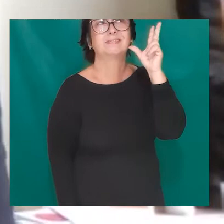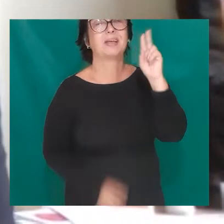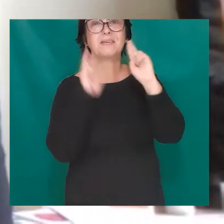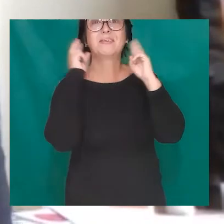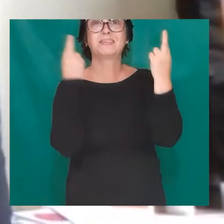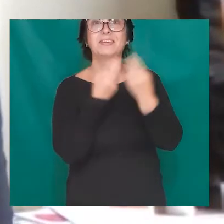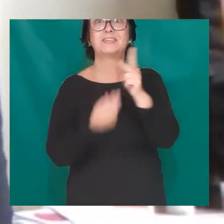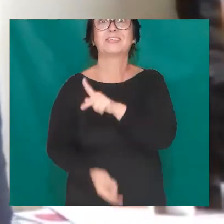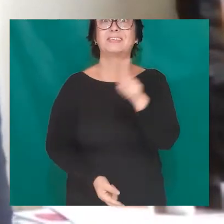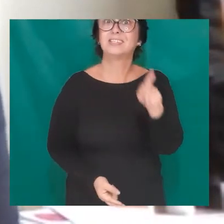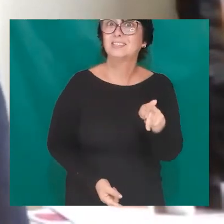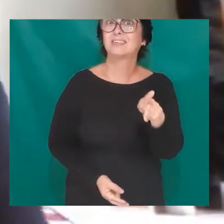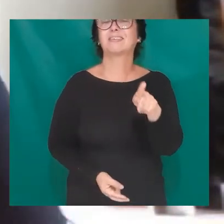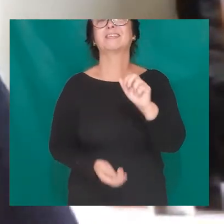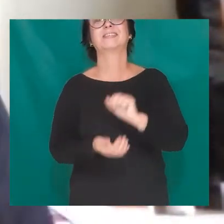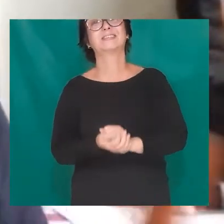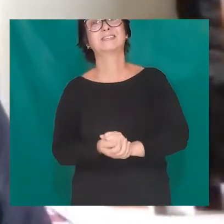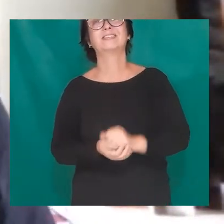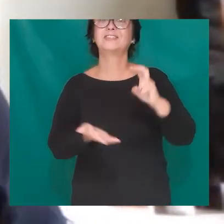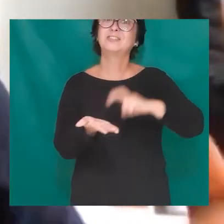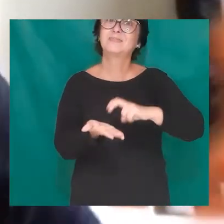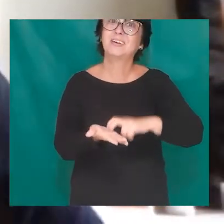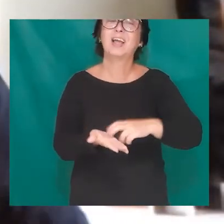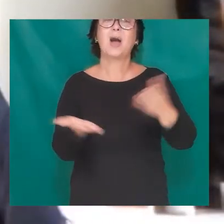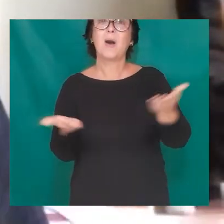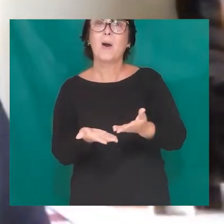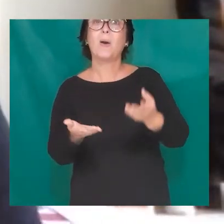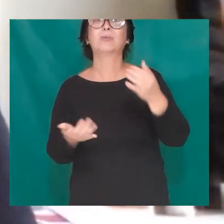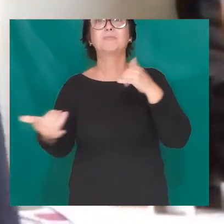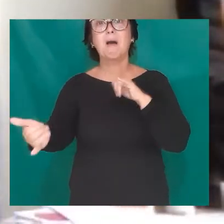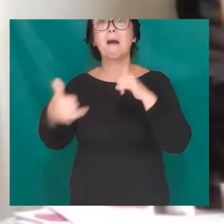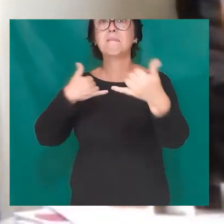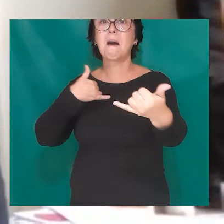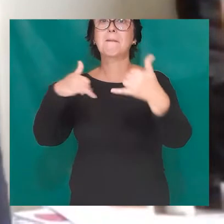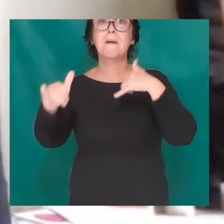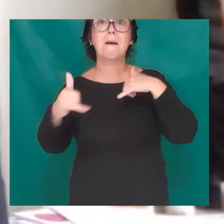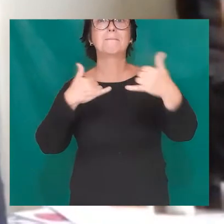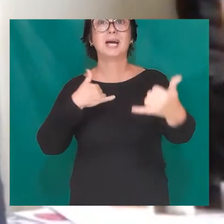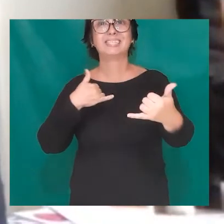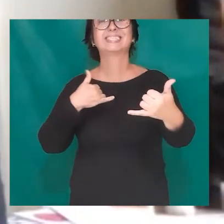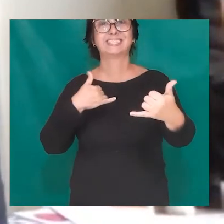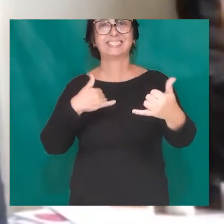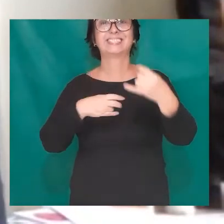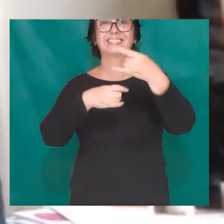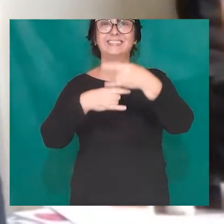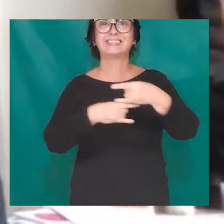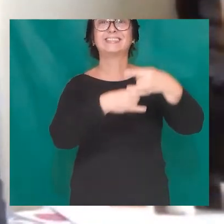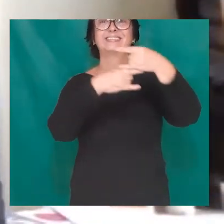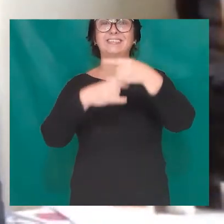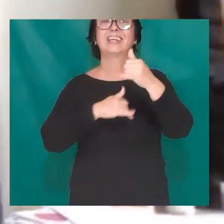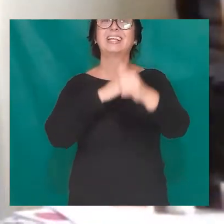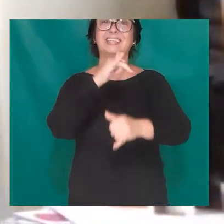alguns professores da escola, hoje mesmo de manhã já estava resolvendo outros pequenos, entendeu? A gente está fazendo, continua fazendo